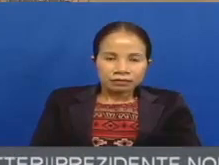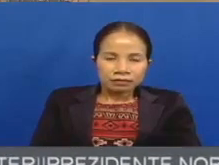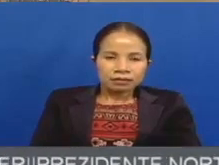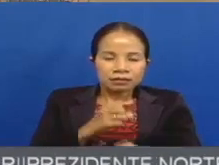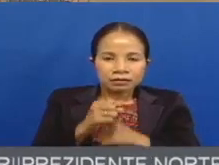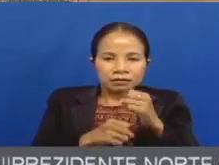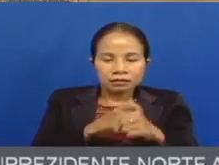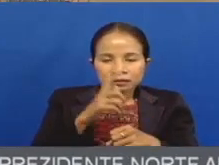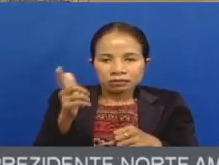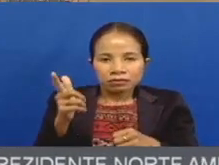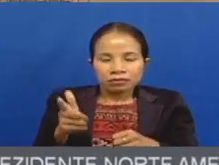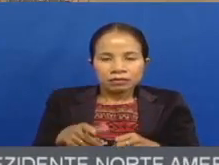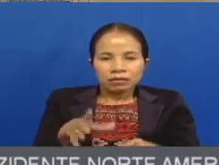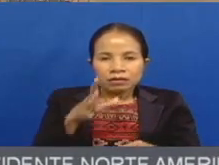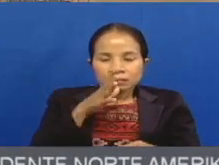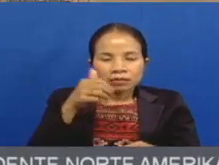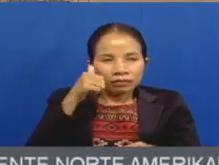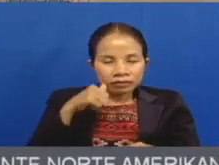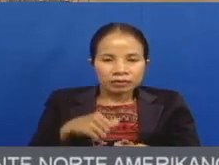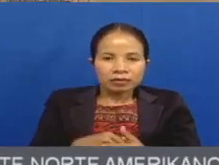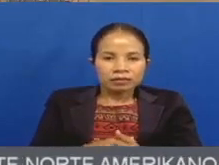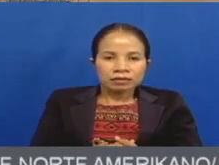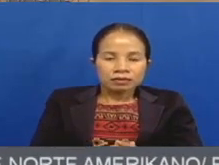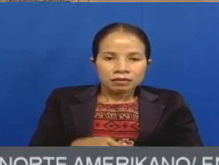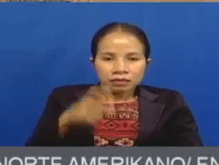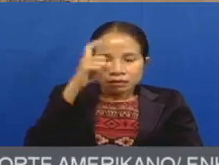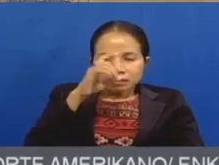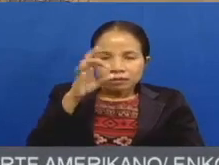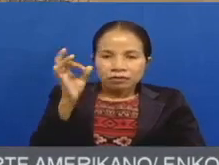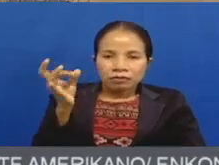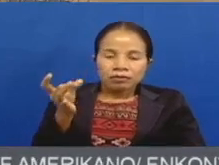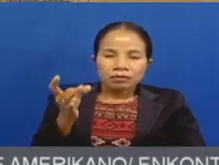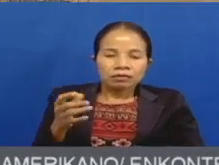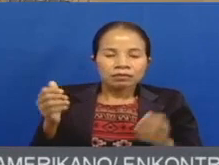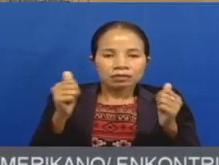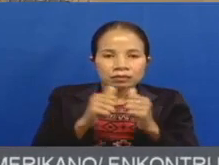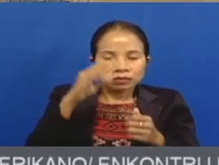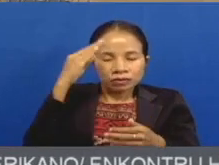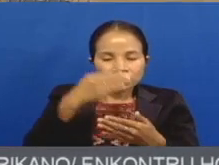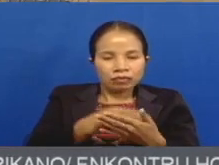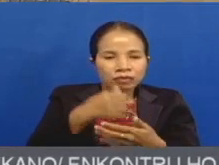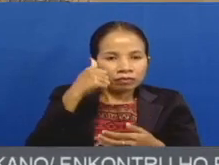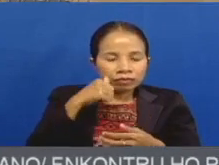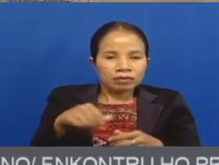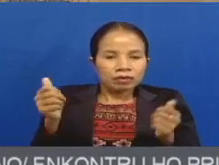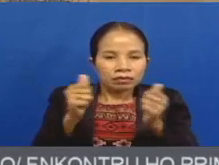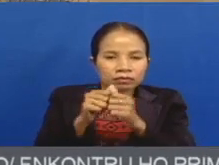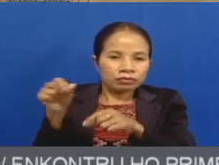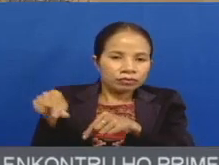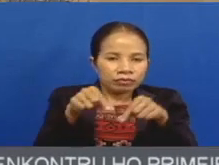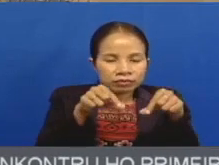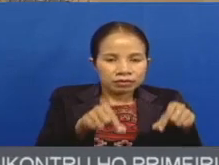Tinang Rua Nulu Racing, Inang Falu Cristina do Rosário, ho idade Waludulu, Hamudu Konya Uan Feto, ho condição